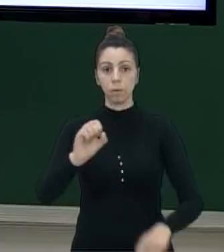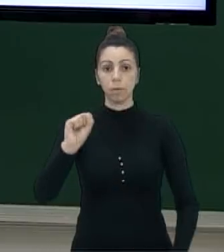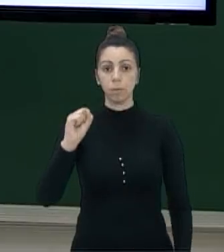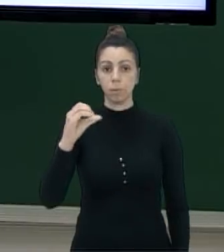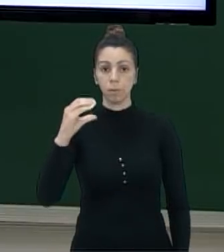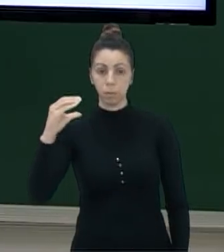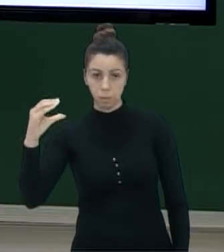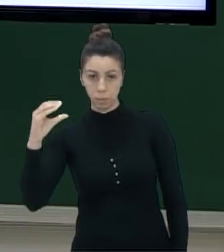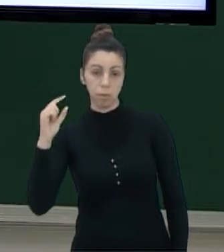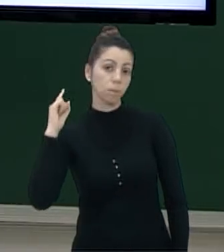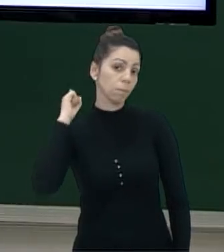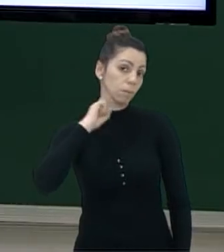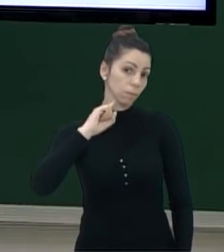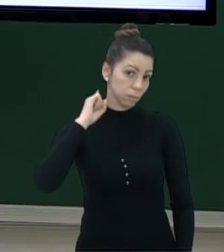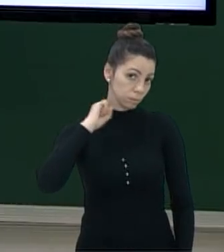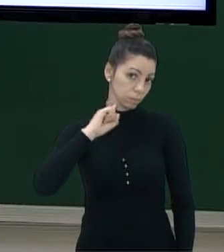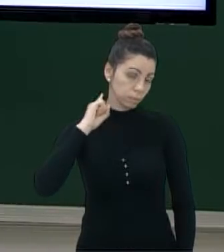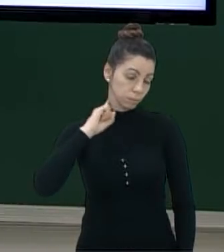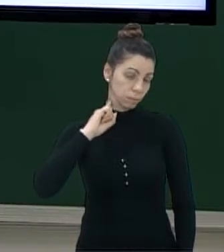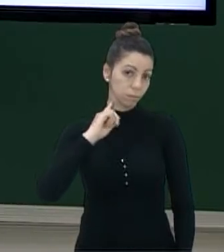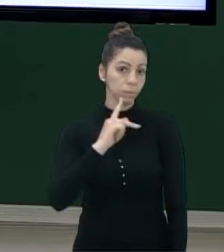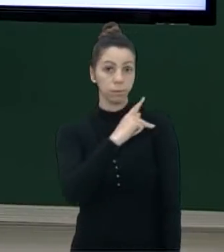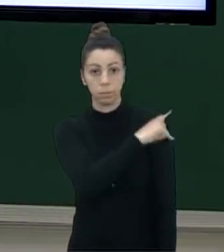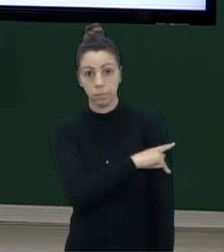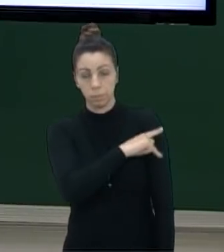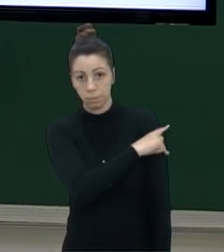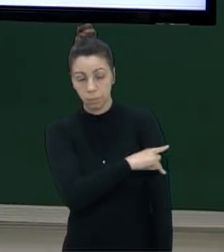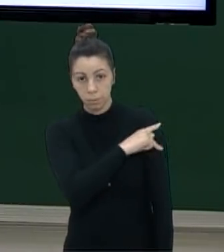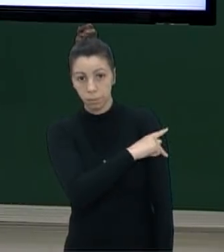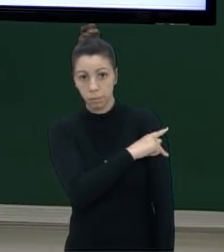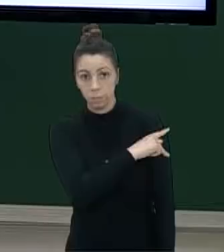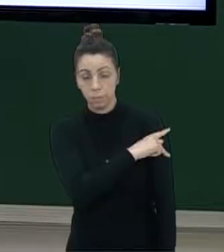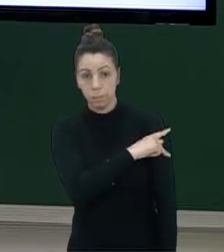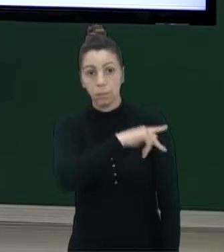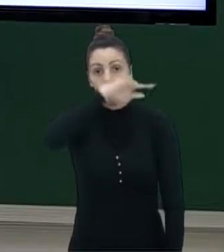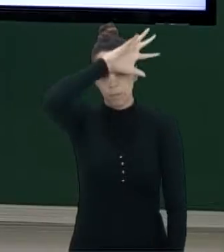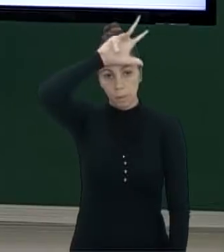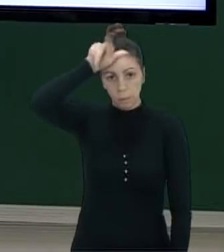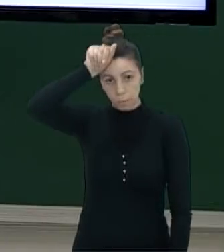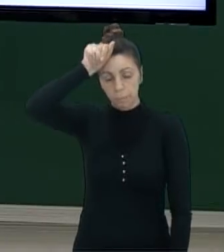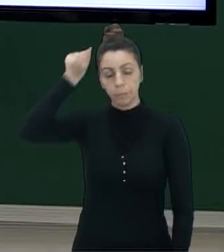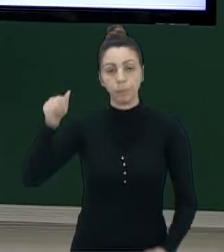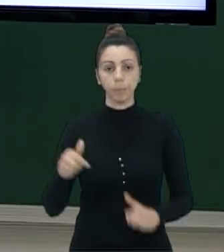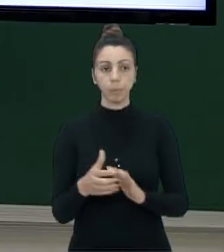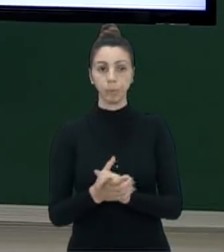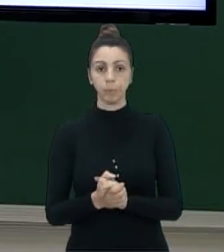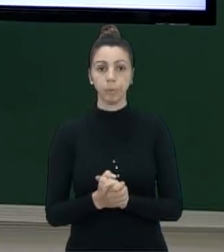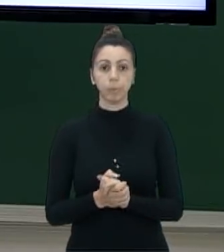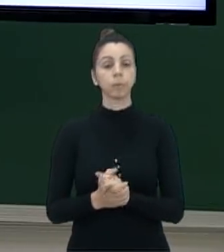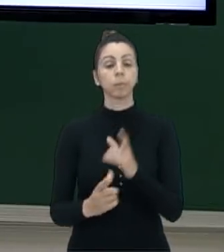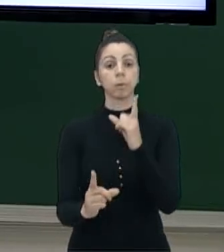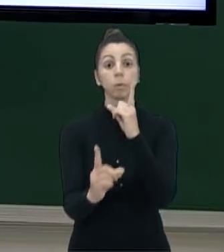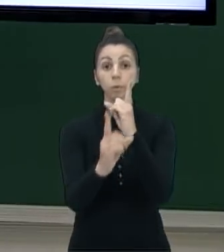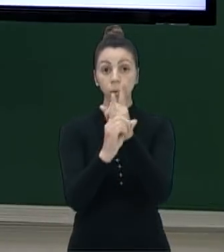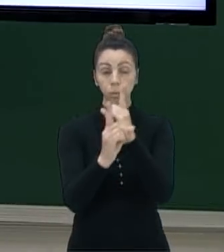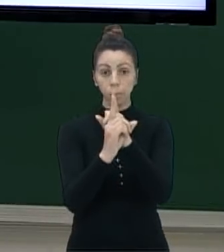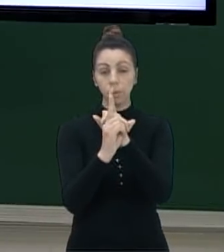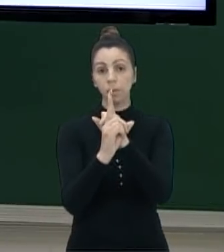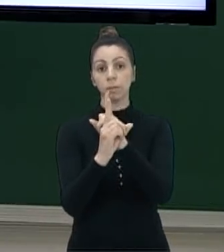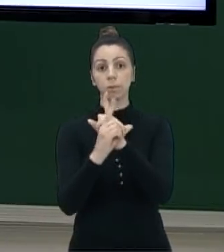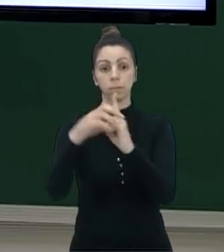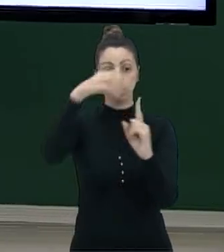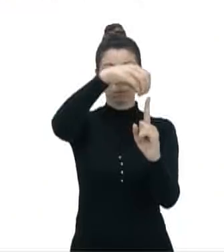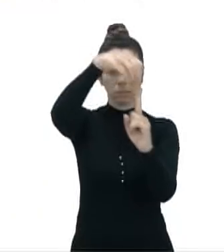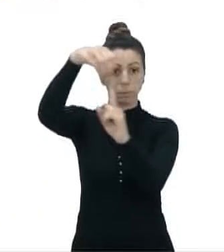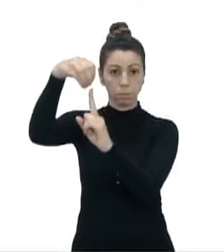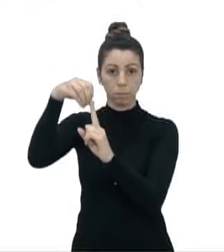Catarina, Minas Gerais, Piauí e Amazonas. Então, localizado aqui os pontos e